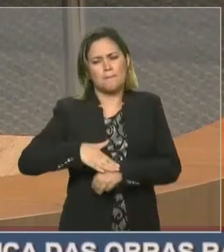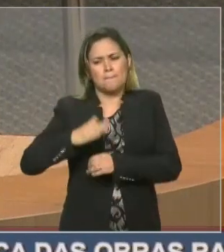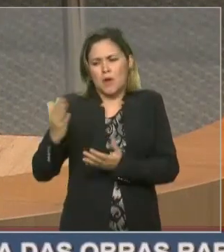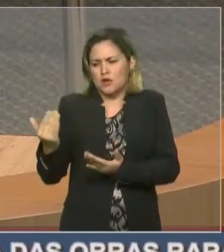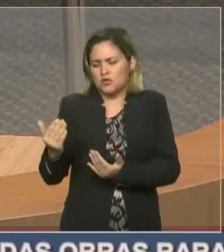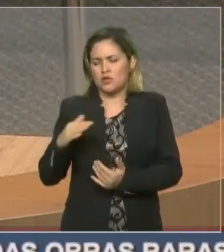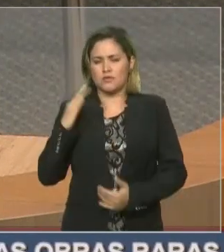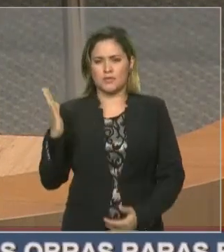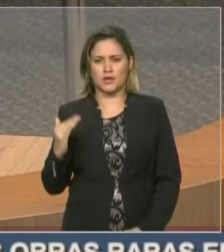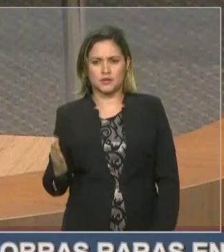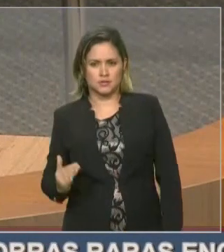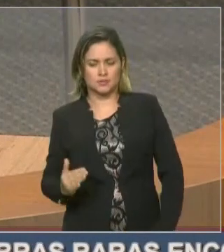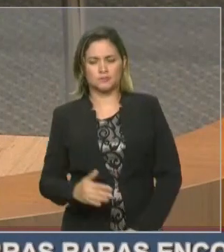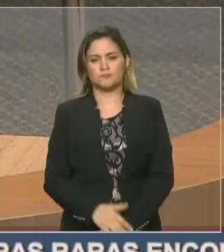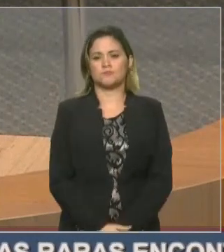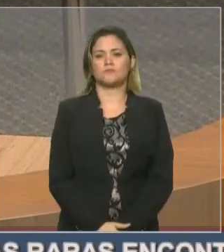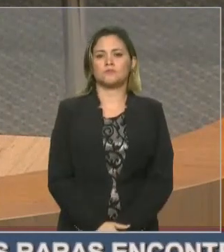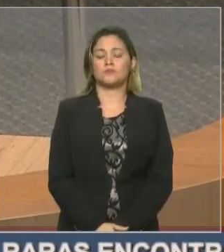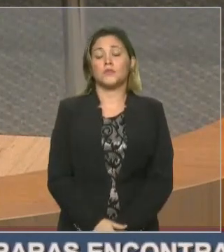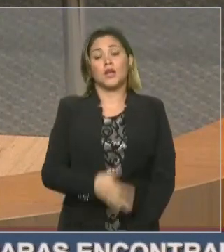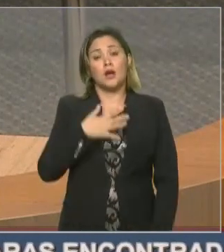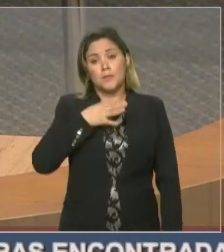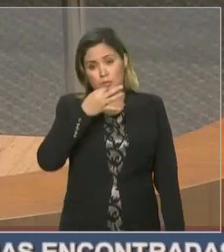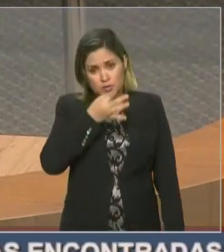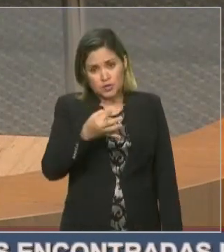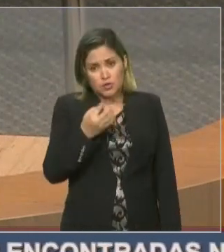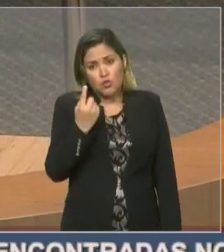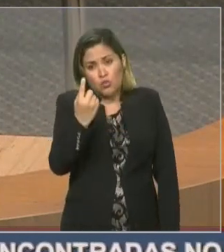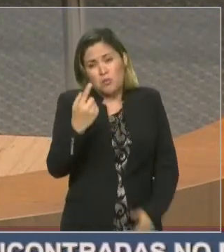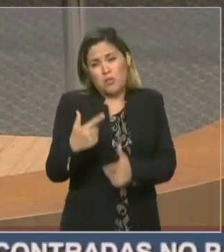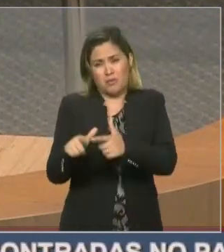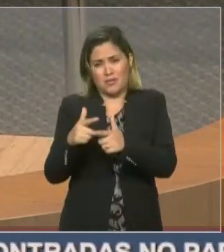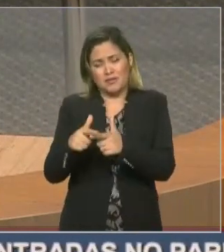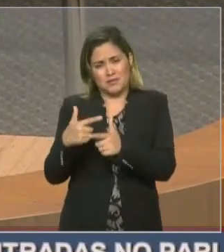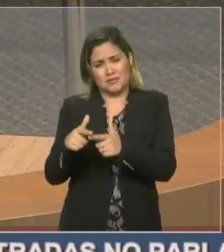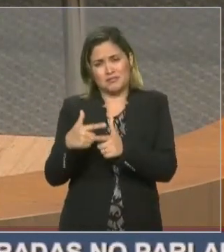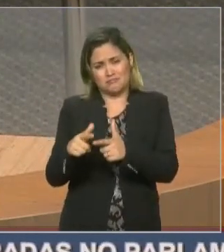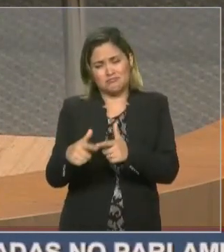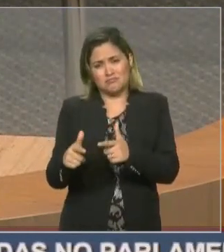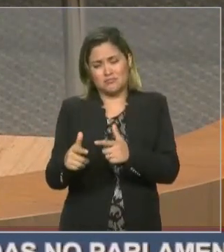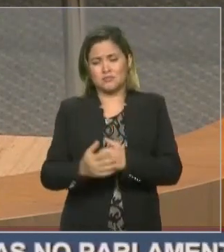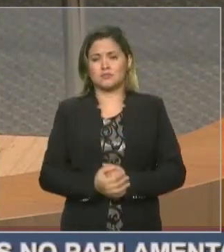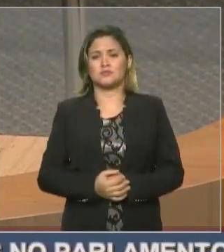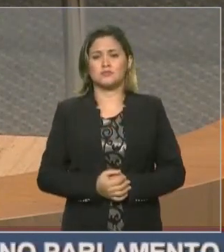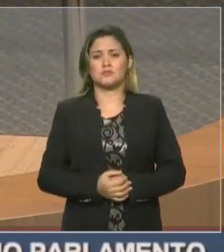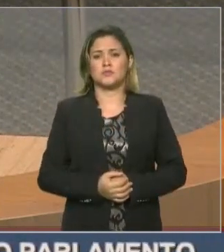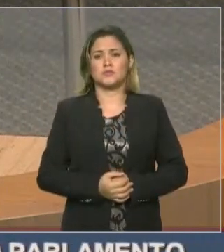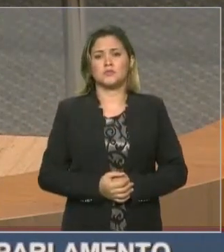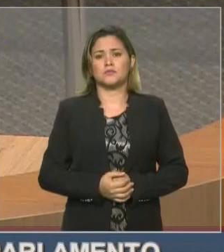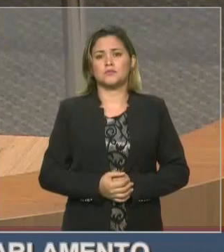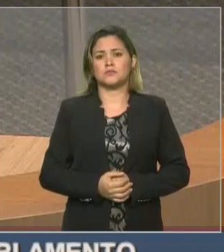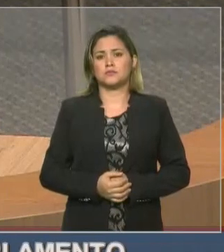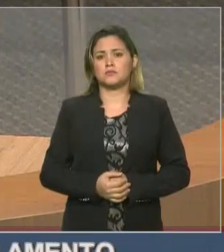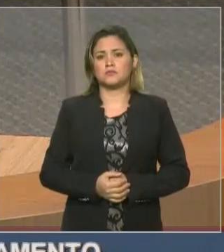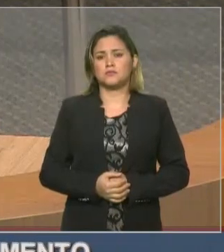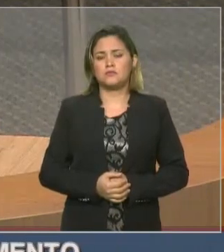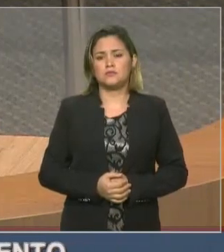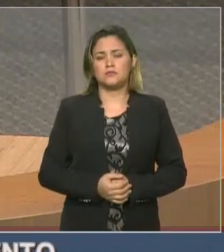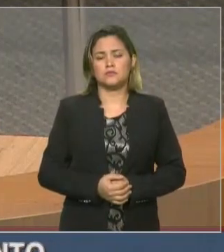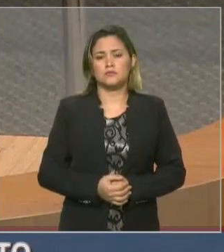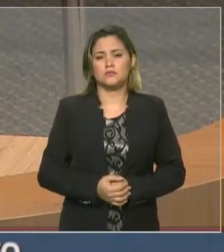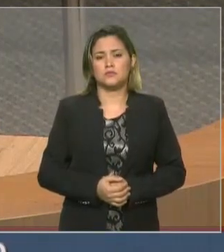O João Lisboa, para mim, só teve um defeito, porque ele, já mais tarde, quando a